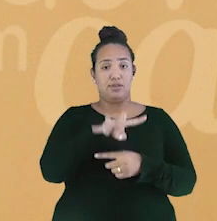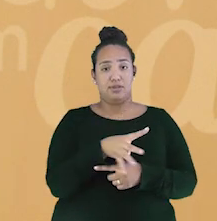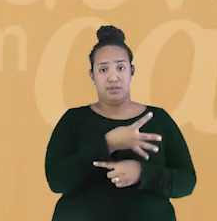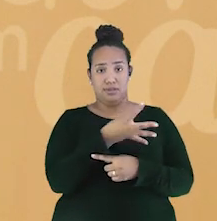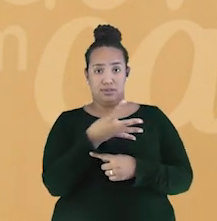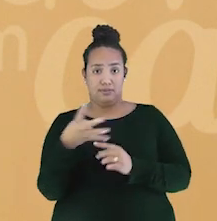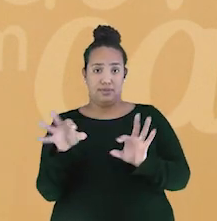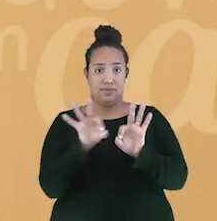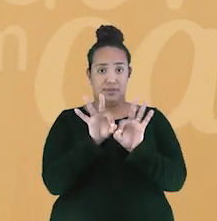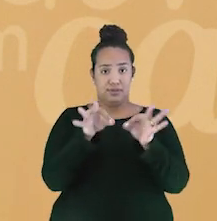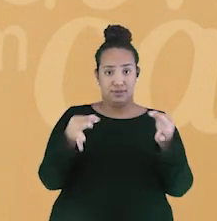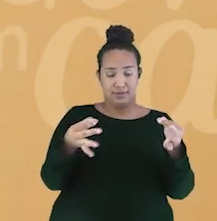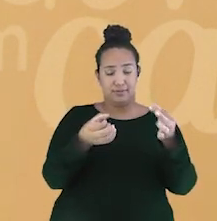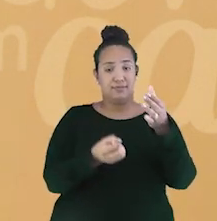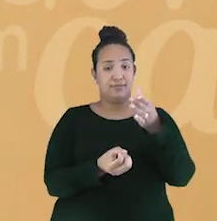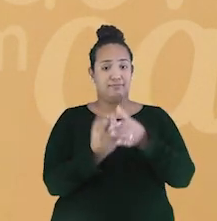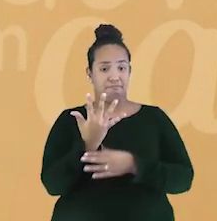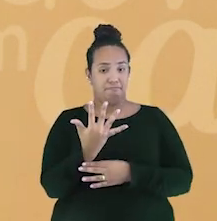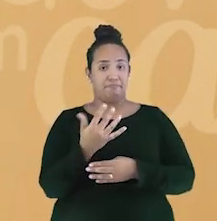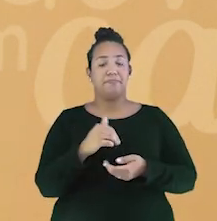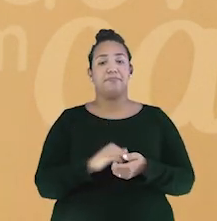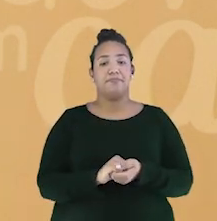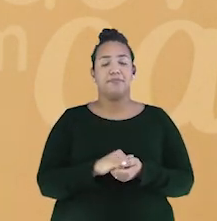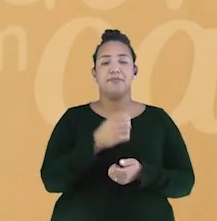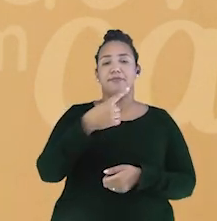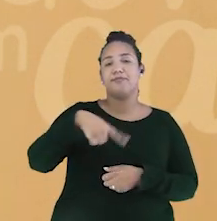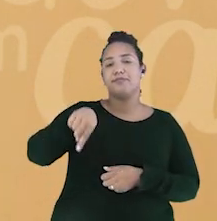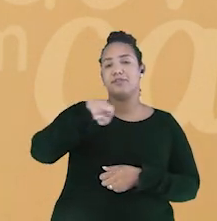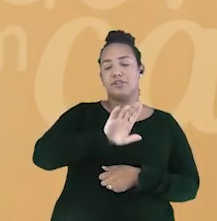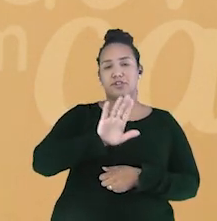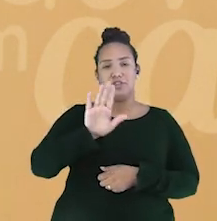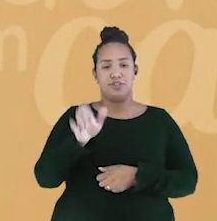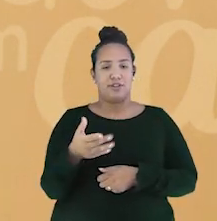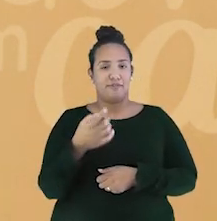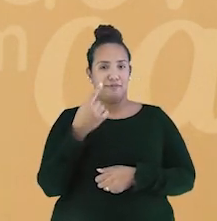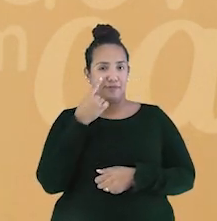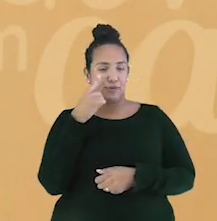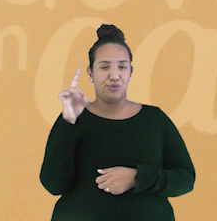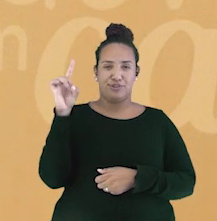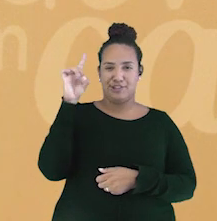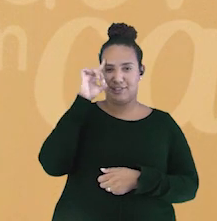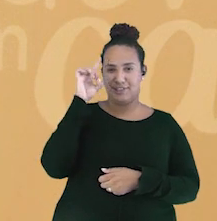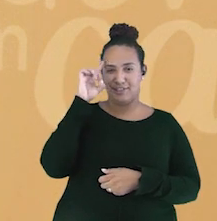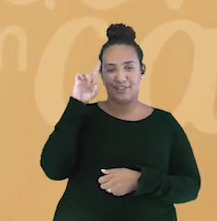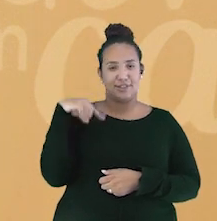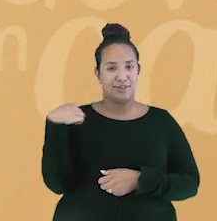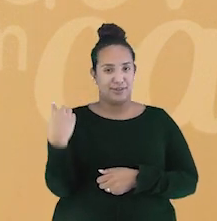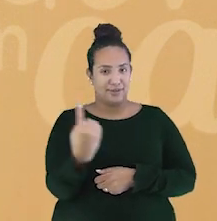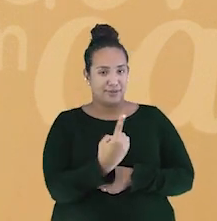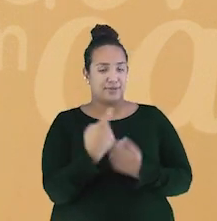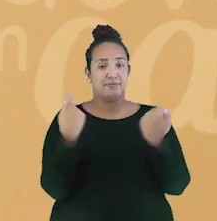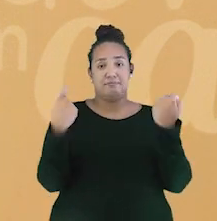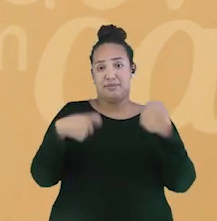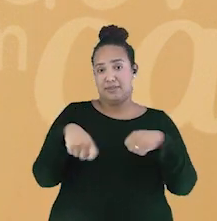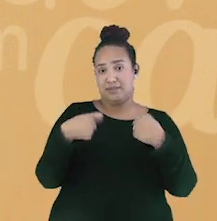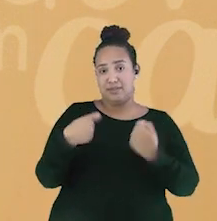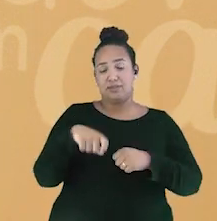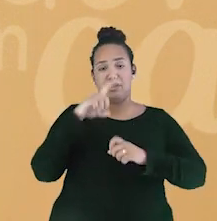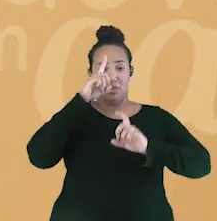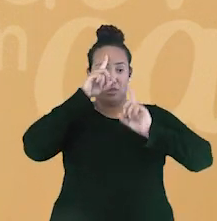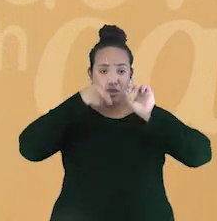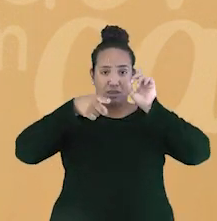de dupla entrada você já observou que no dia a dia às vezes precisamos tomar determinadas decisões